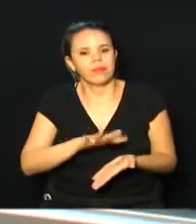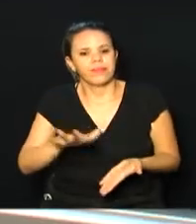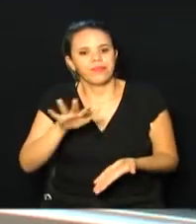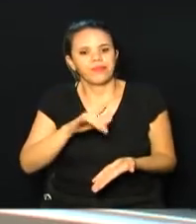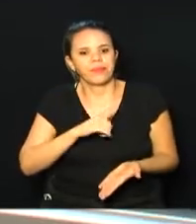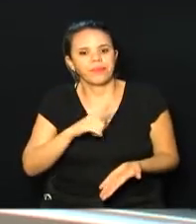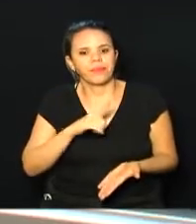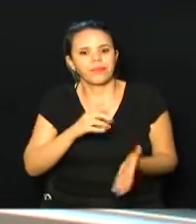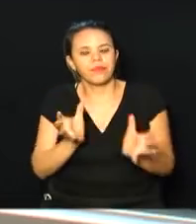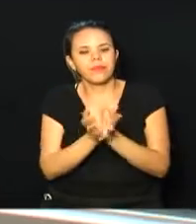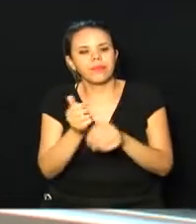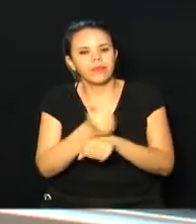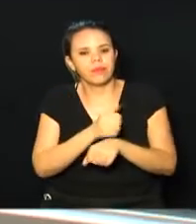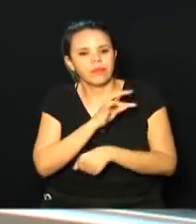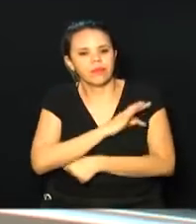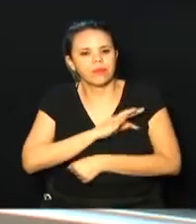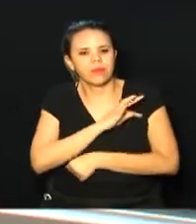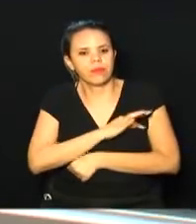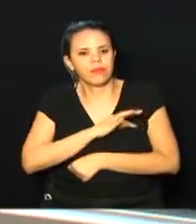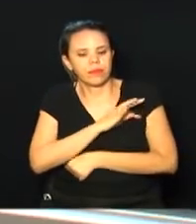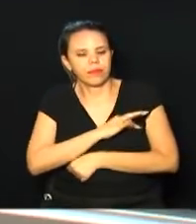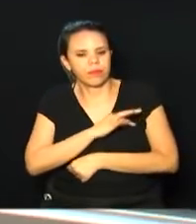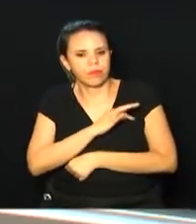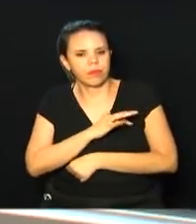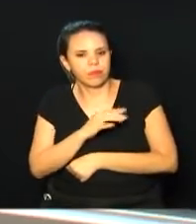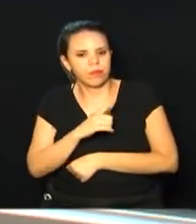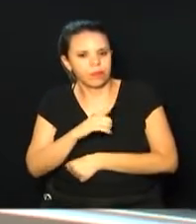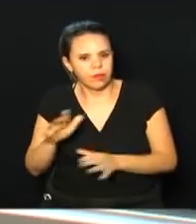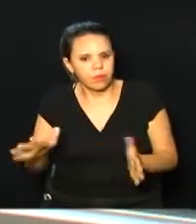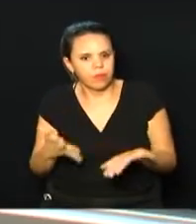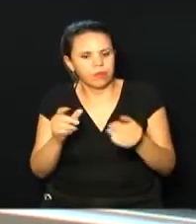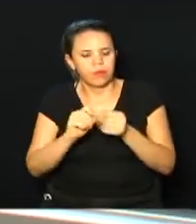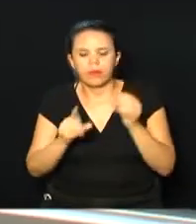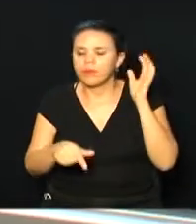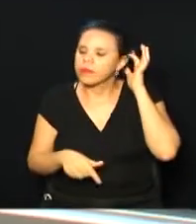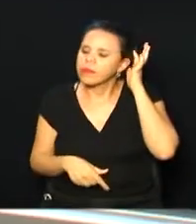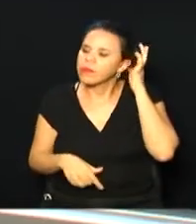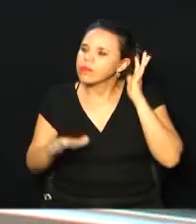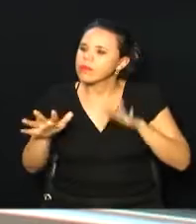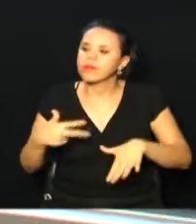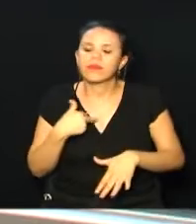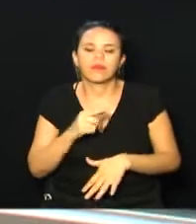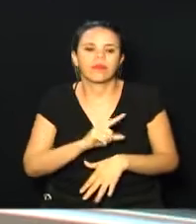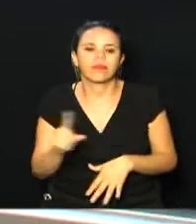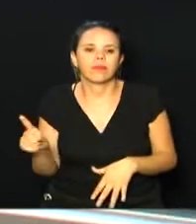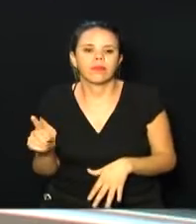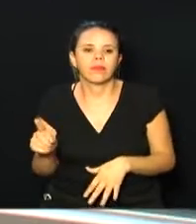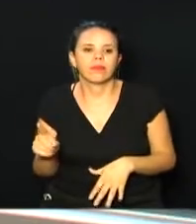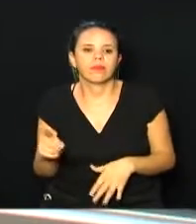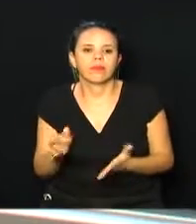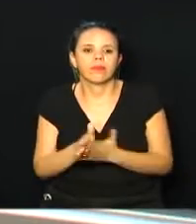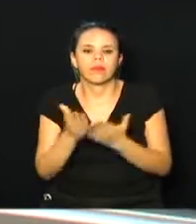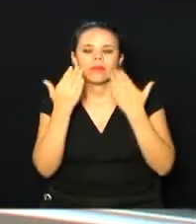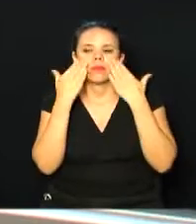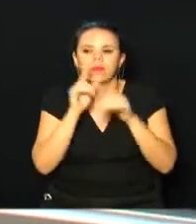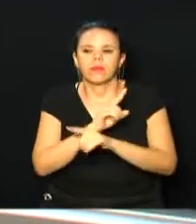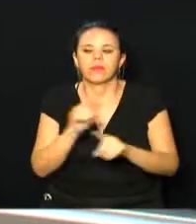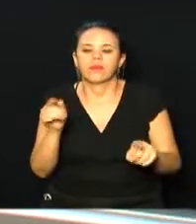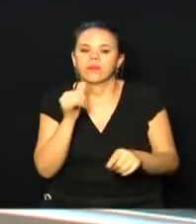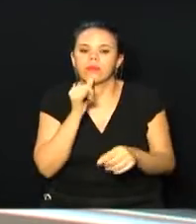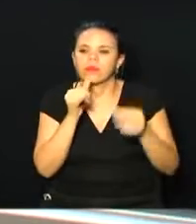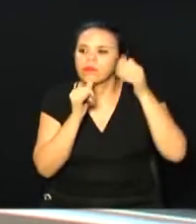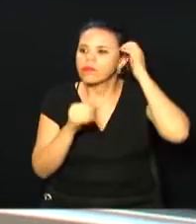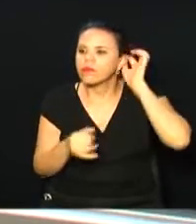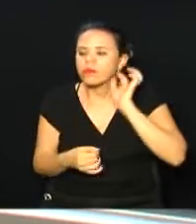têm equipes técnicas que estão fazendo isso. Às vezes não dá publicidade. Por exemplo,